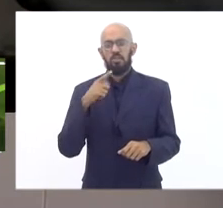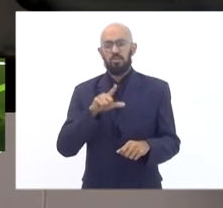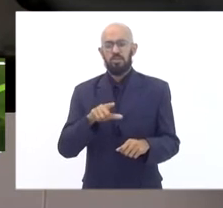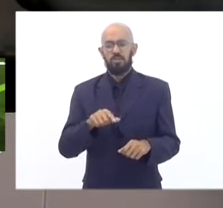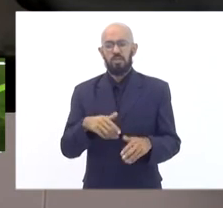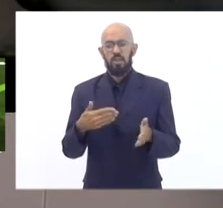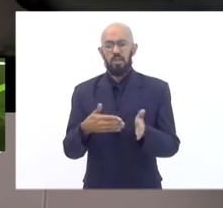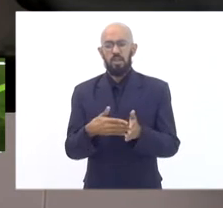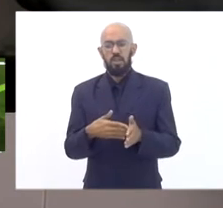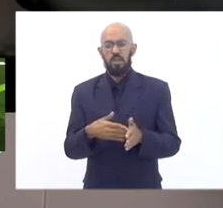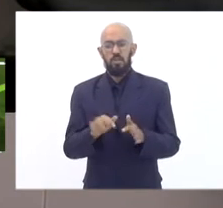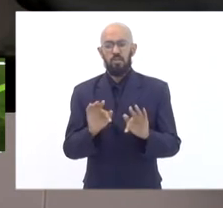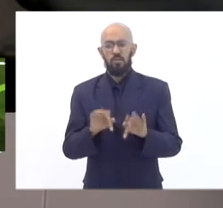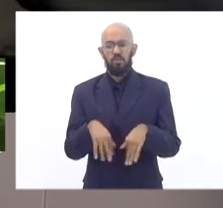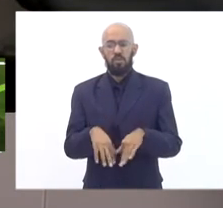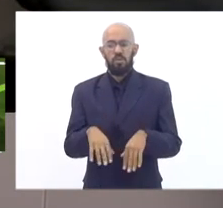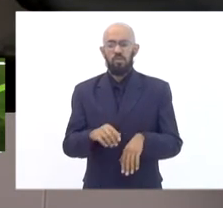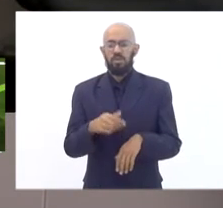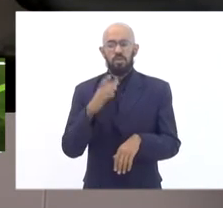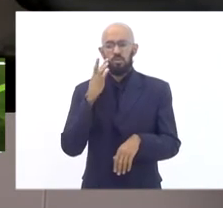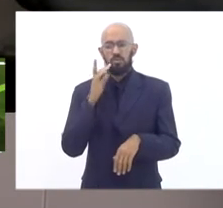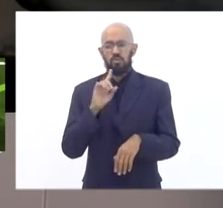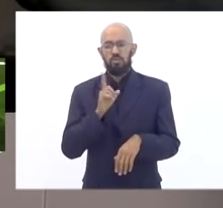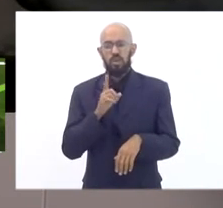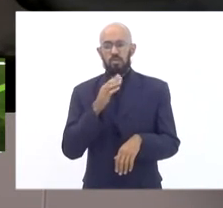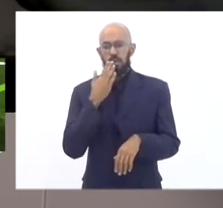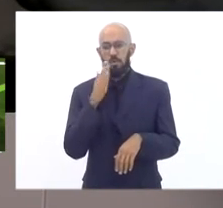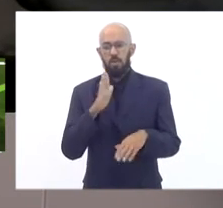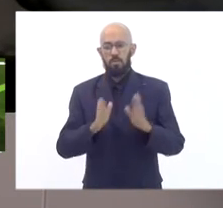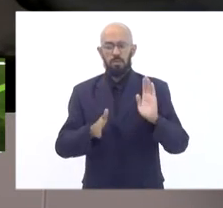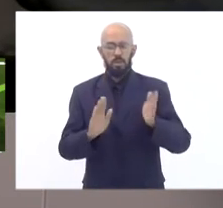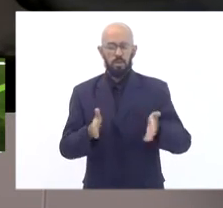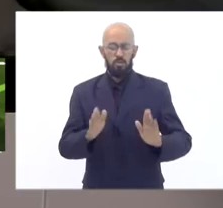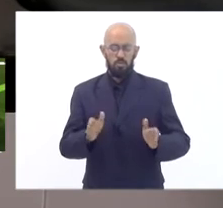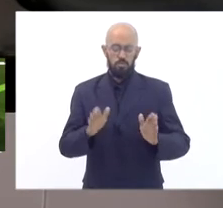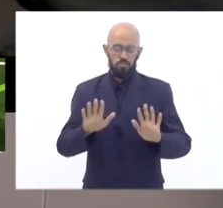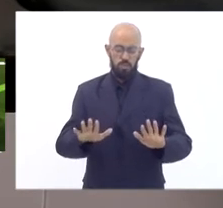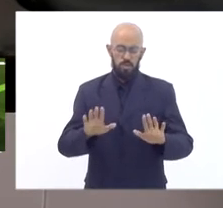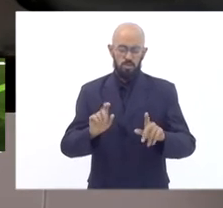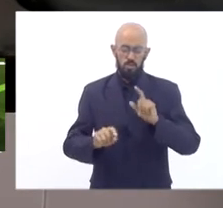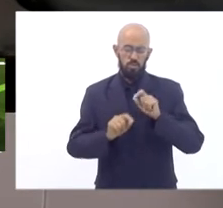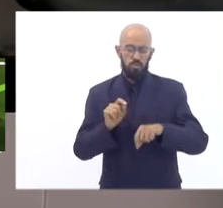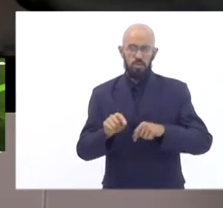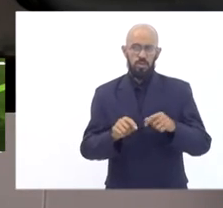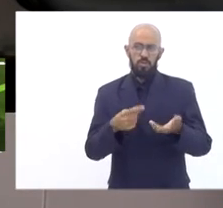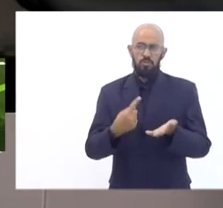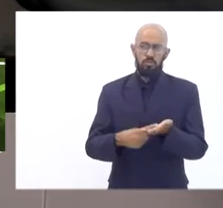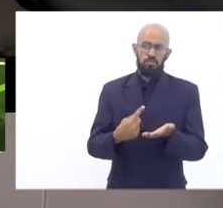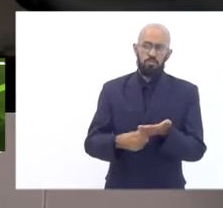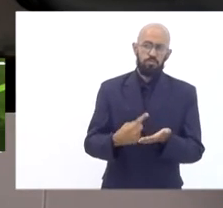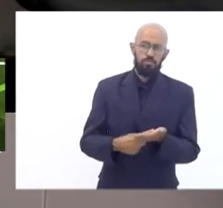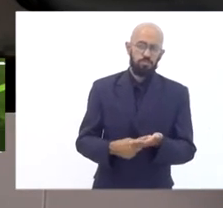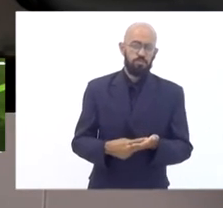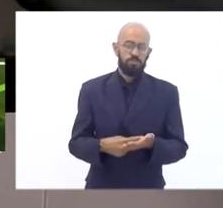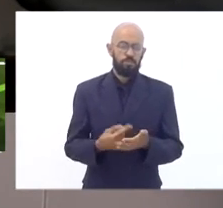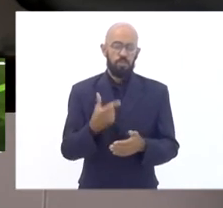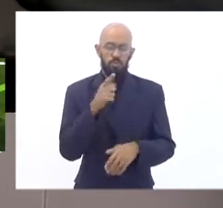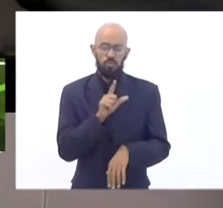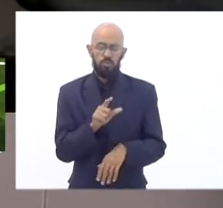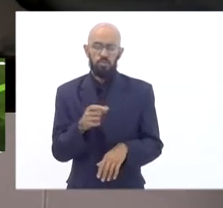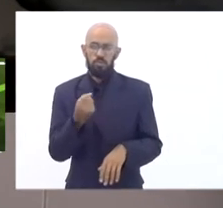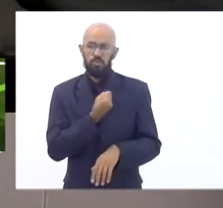final, não sabemos ainda qual período vai ser, mas por um período ainda de renegociação, para a gente chegar a um número de índice